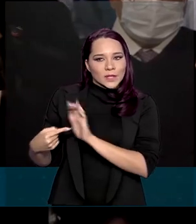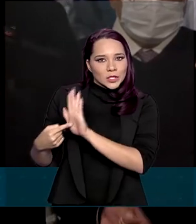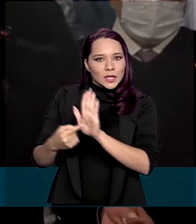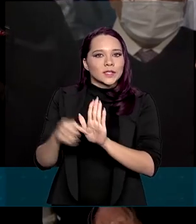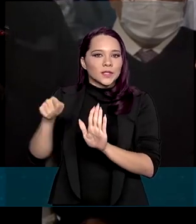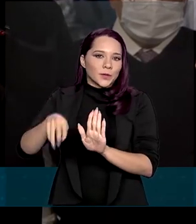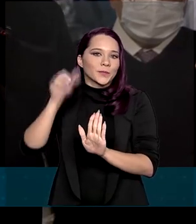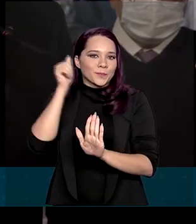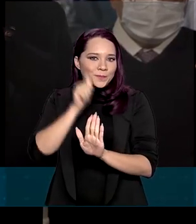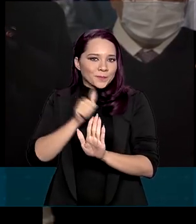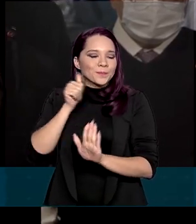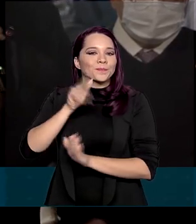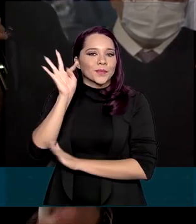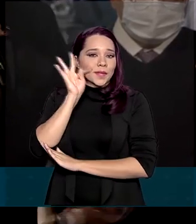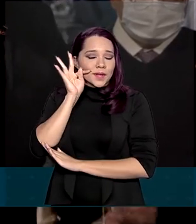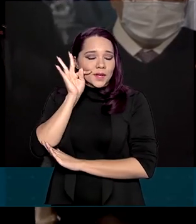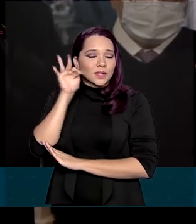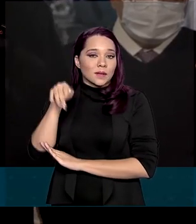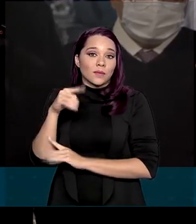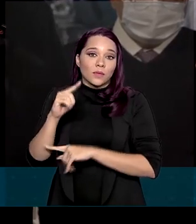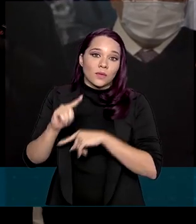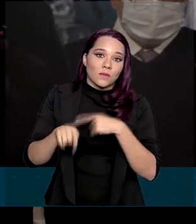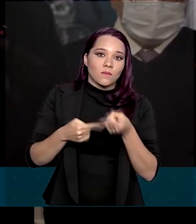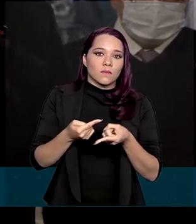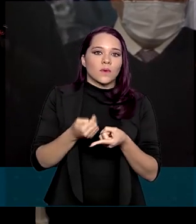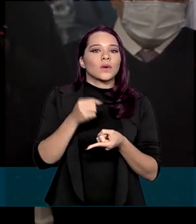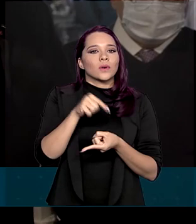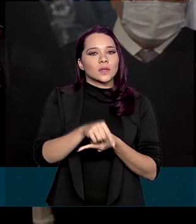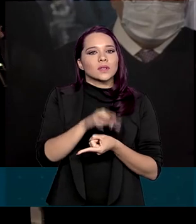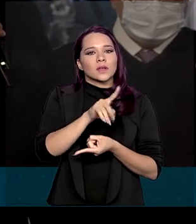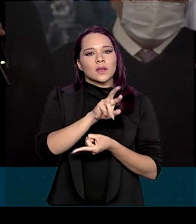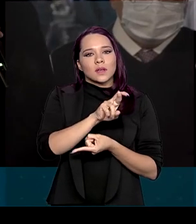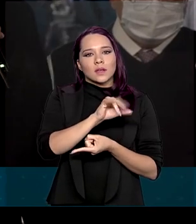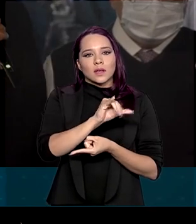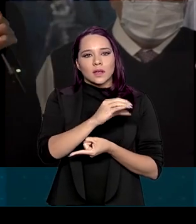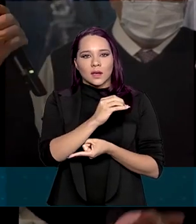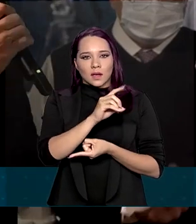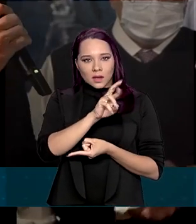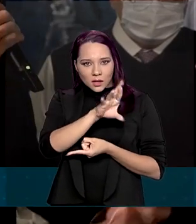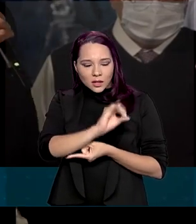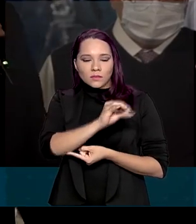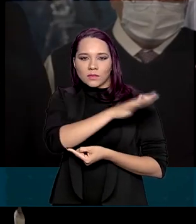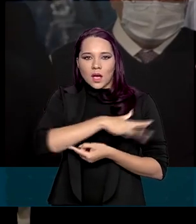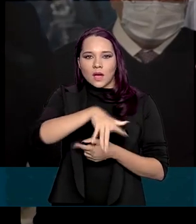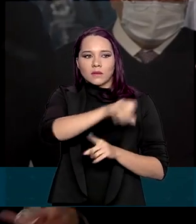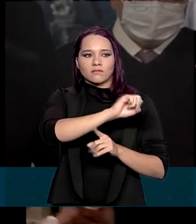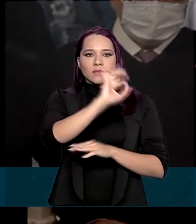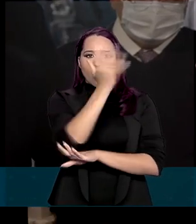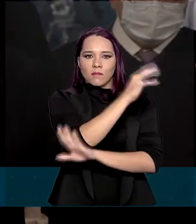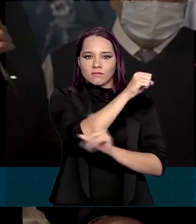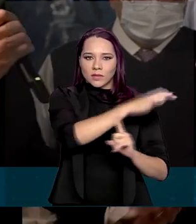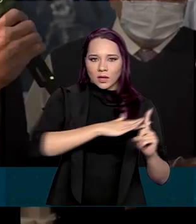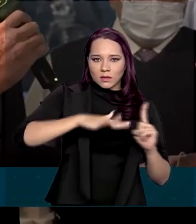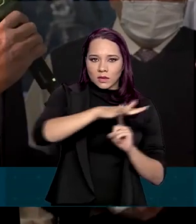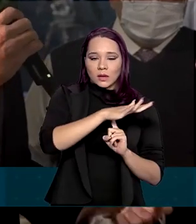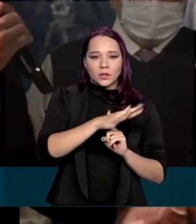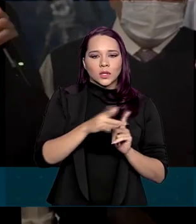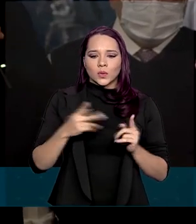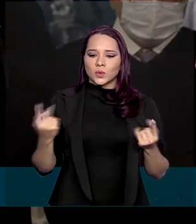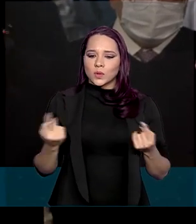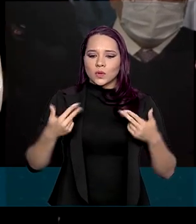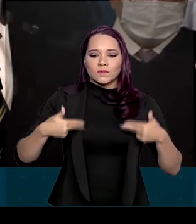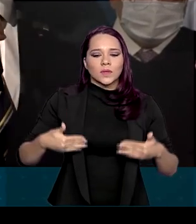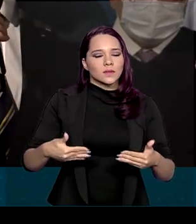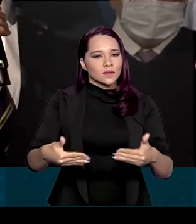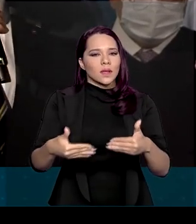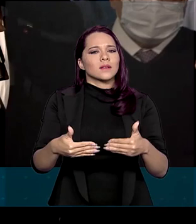Cristina para essa questão. Depois, o Ricardo Salles na questão ambiental. Então, os nossos ministérios todos falam e esse especial